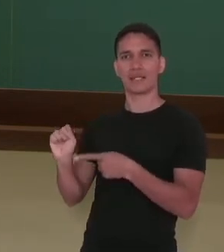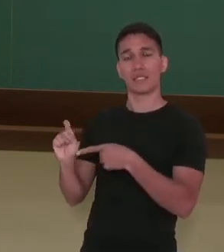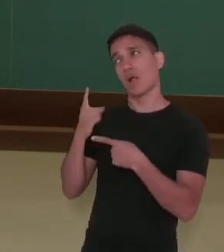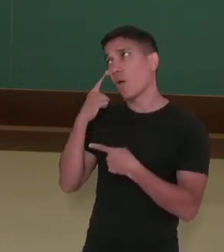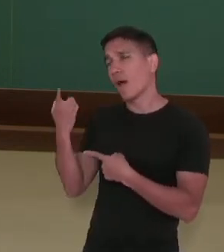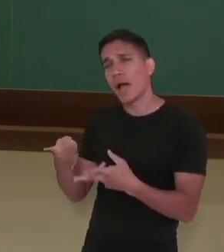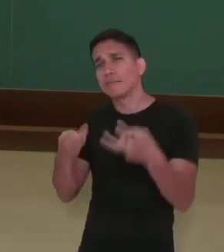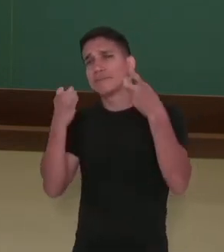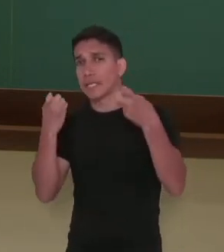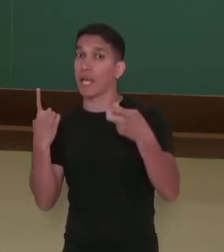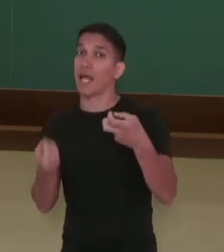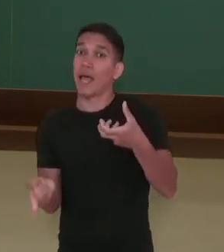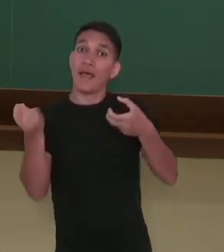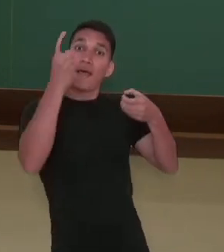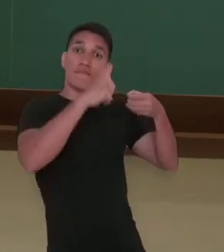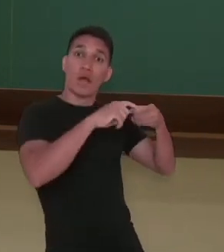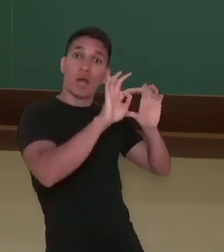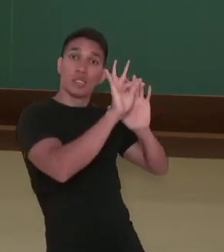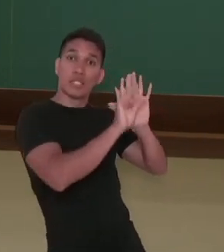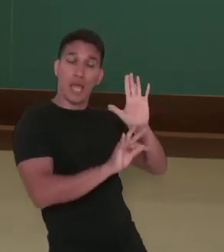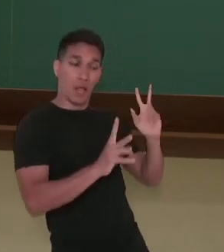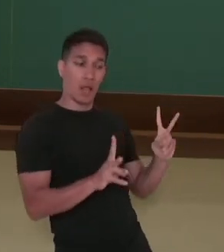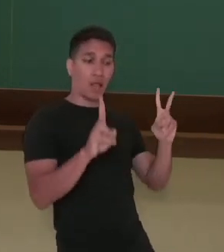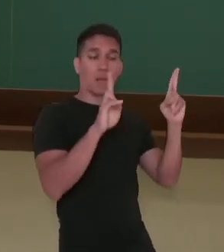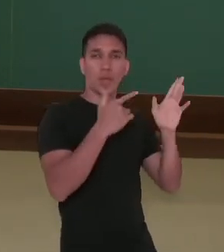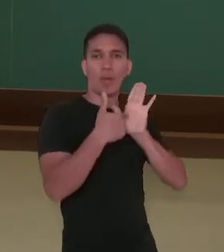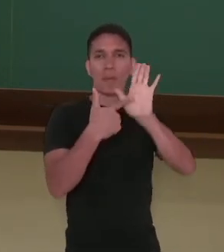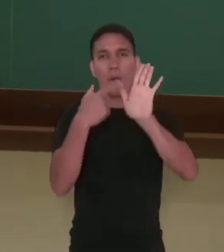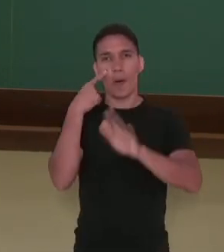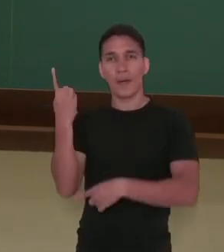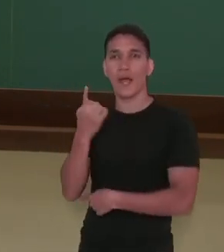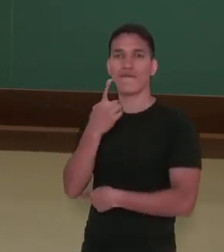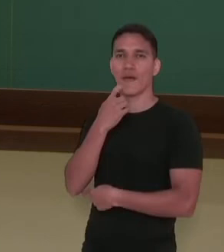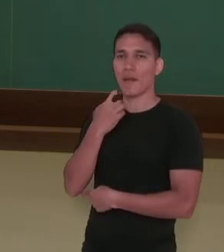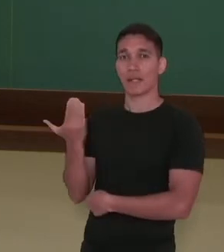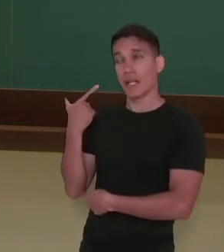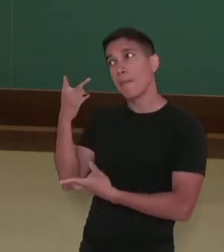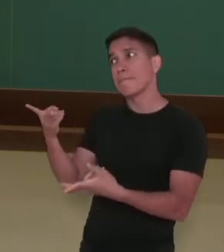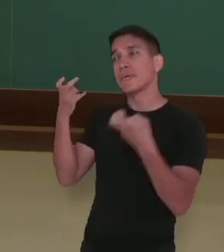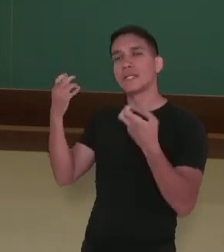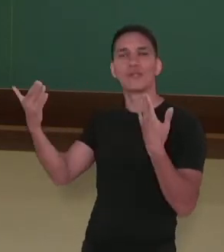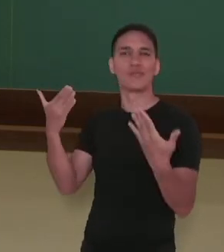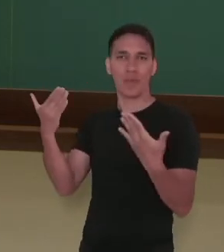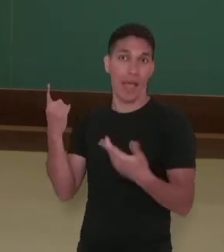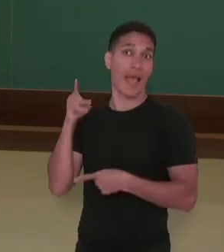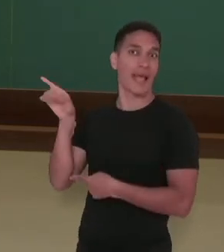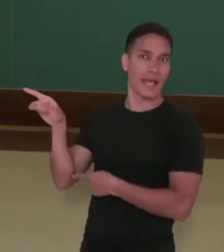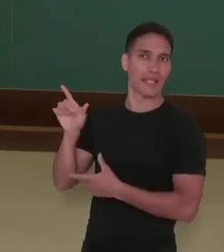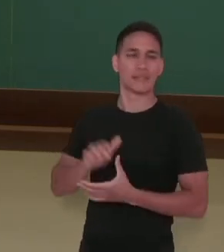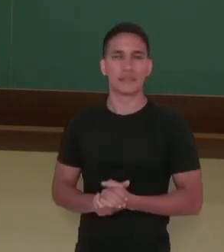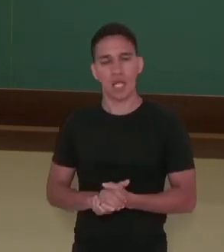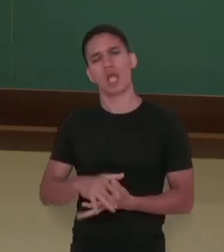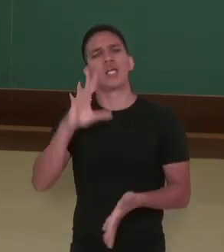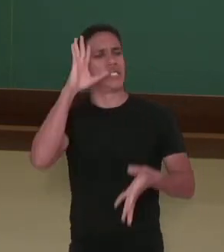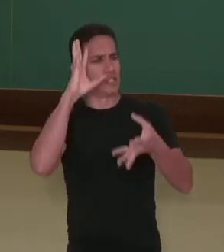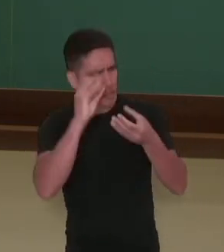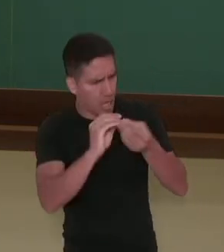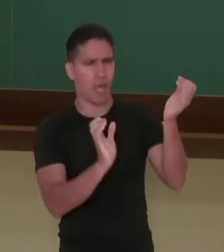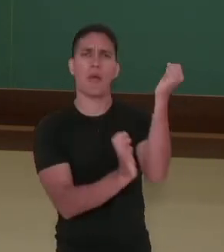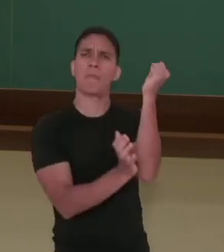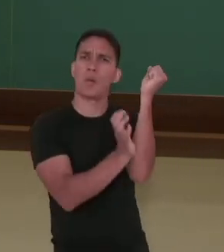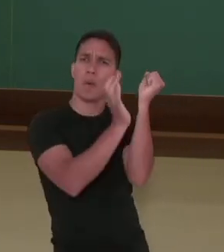Repare que ele retoma o trecho que eu destaquei aqui em vermelho, para você perceber bem. Entender a